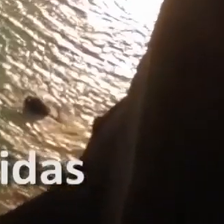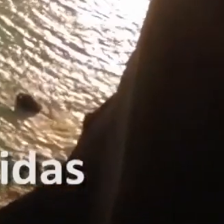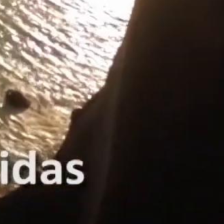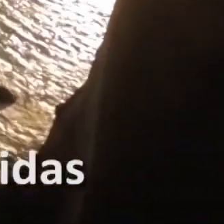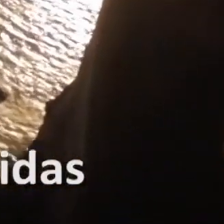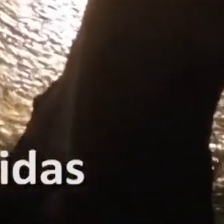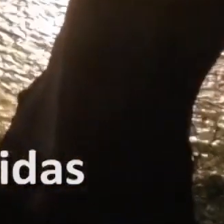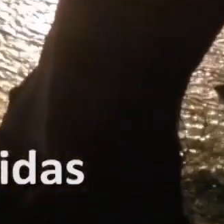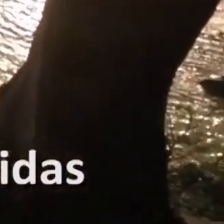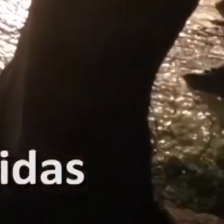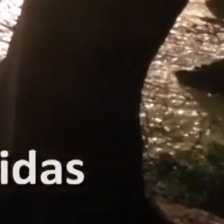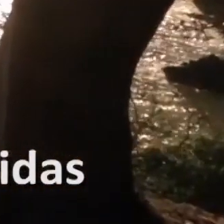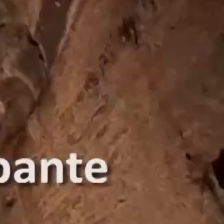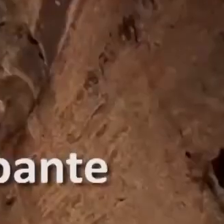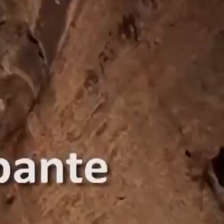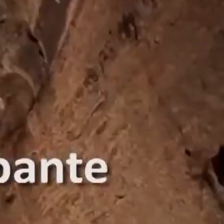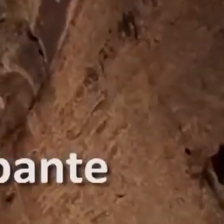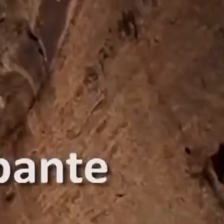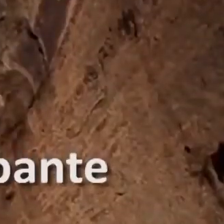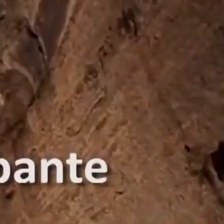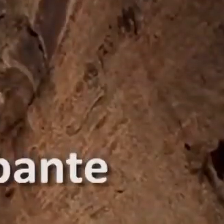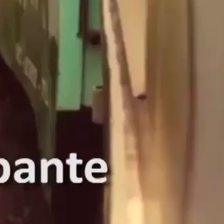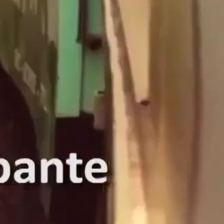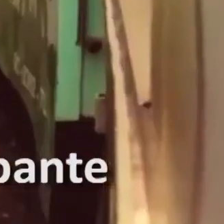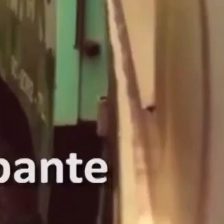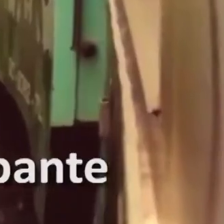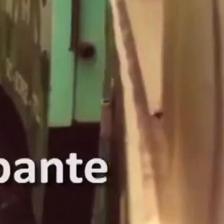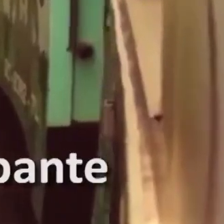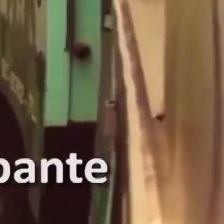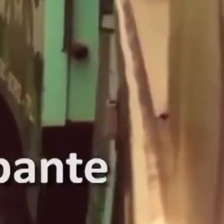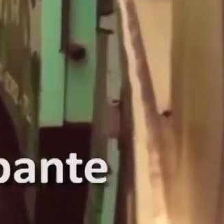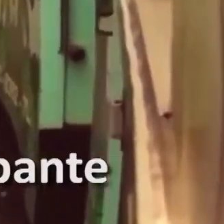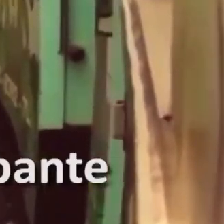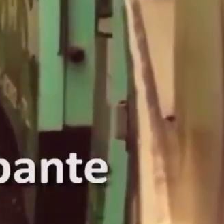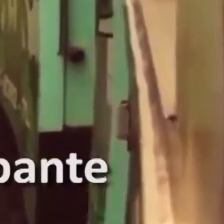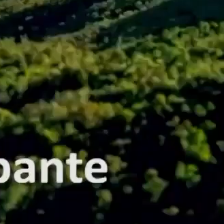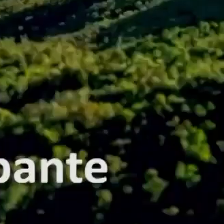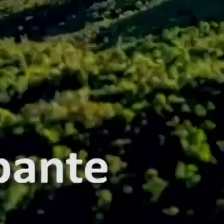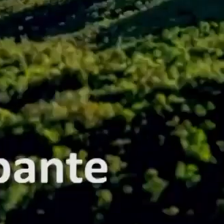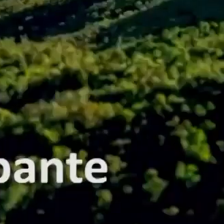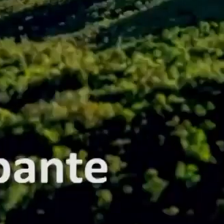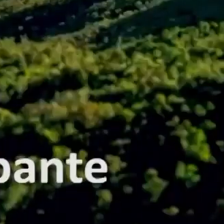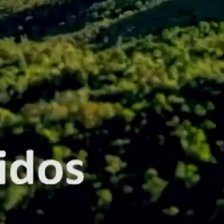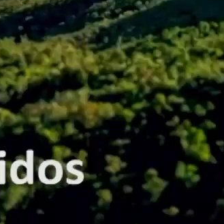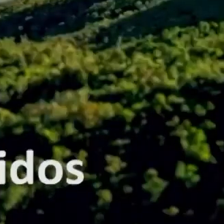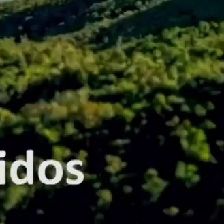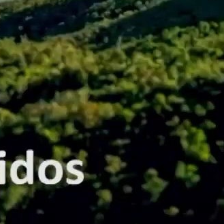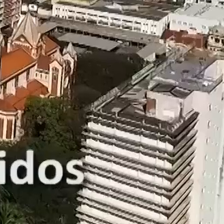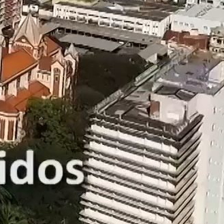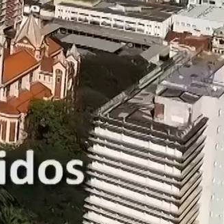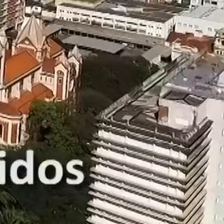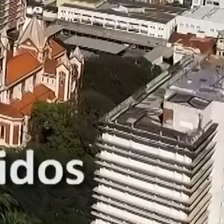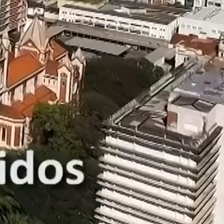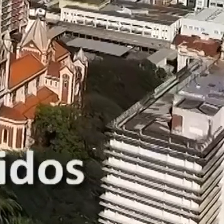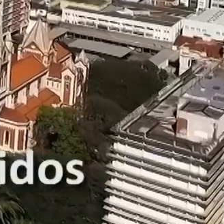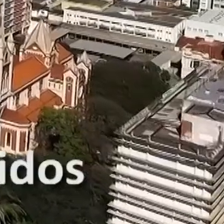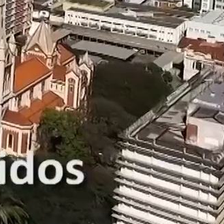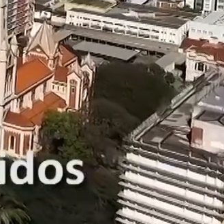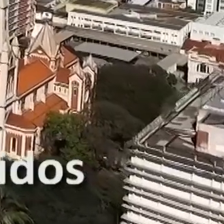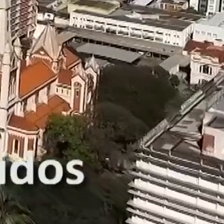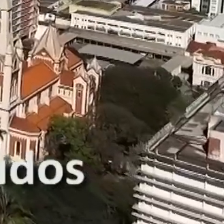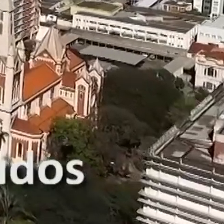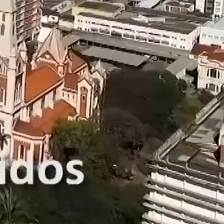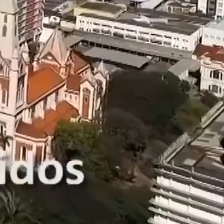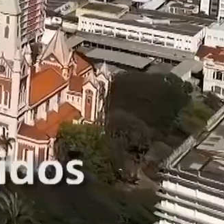As margens plácidas de um povo heróico, um brado retumbante, e o sol da liberdade